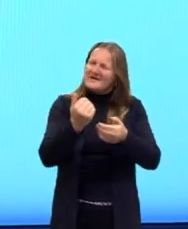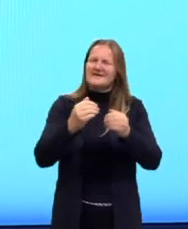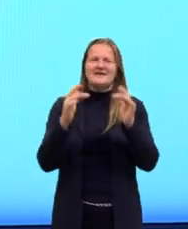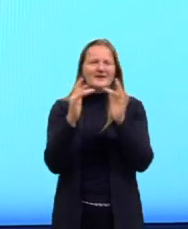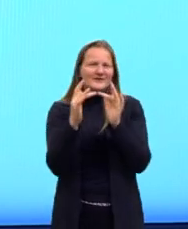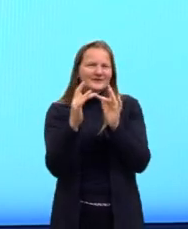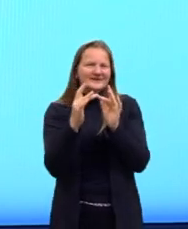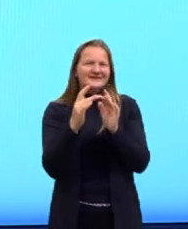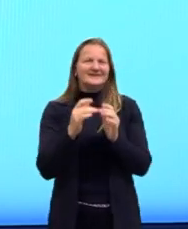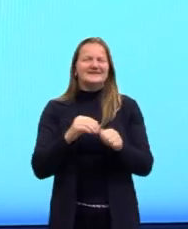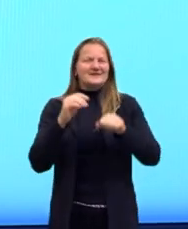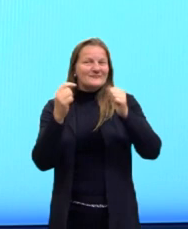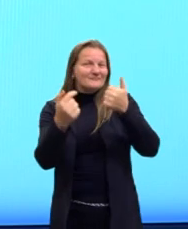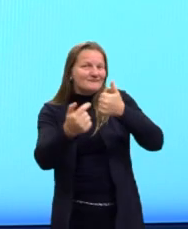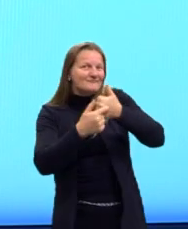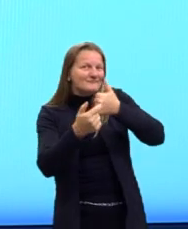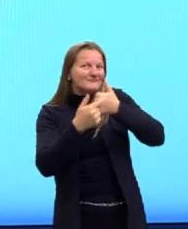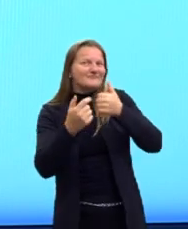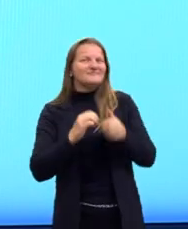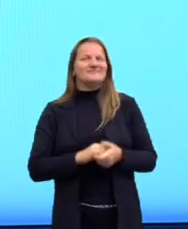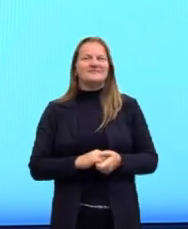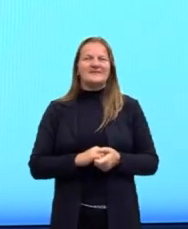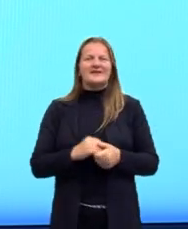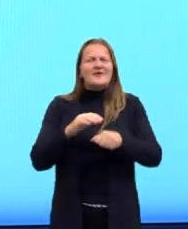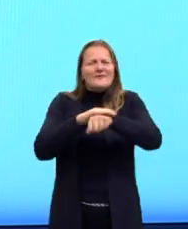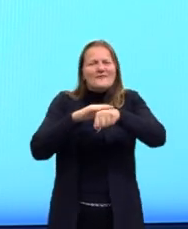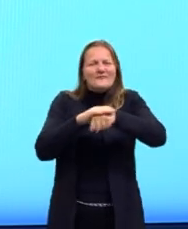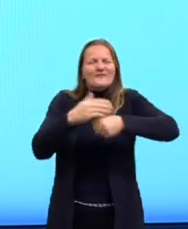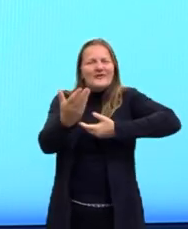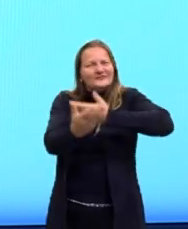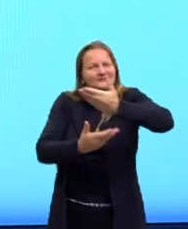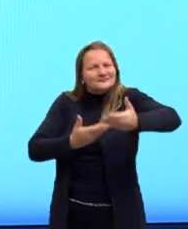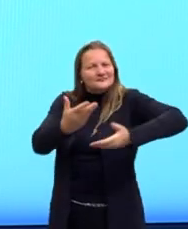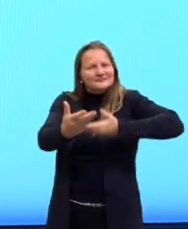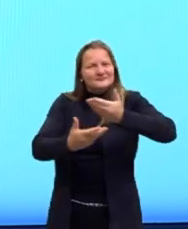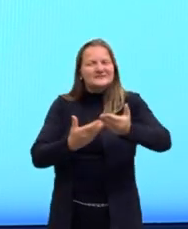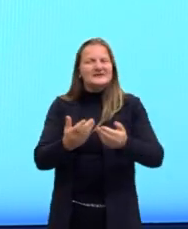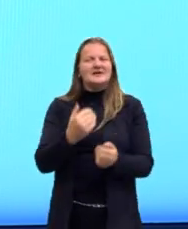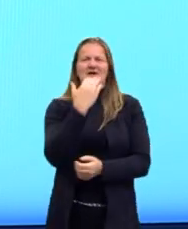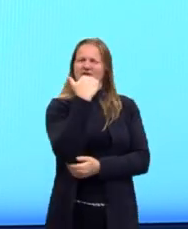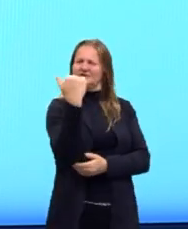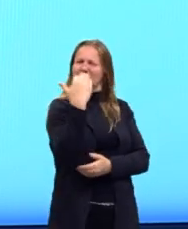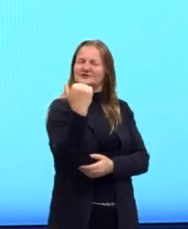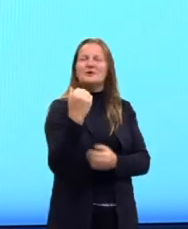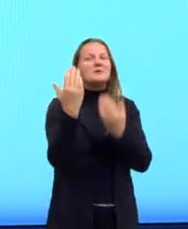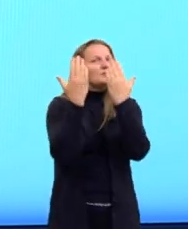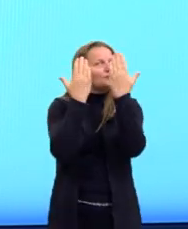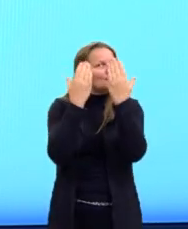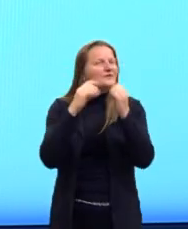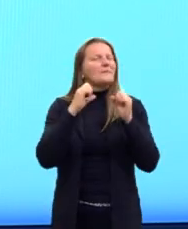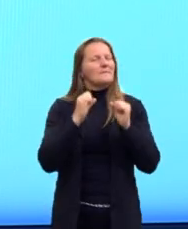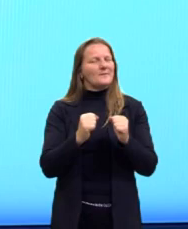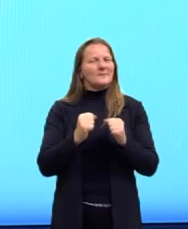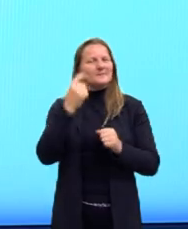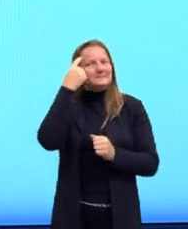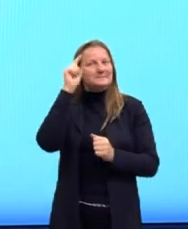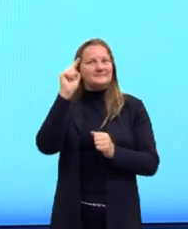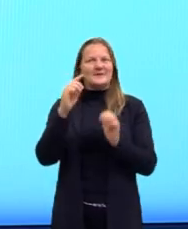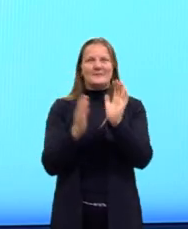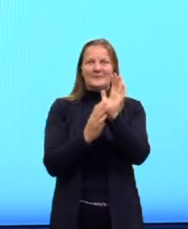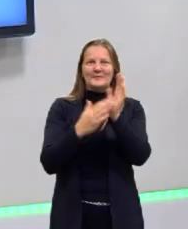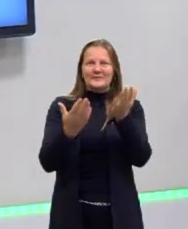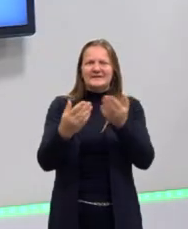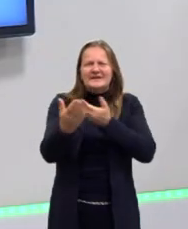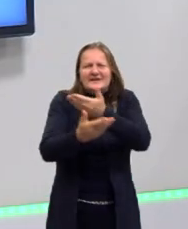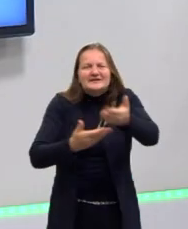em contato né marquem aí nos Stories Conversem comigo chamem para alguma dúvida porque a ideia é essa mesmo que a gente